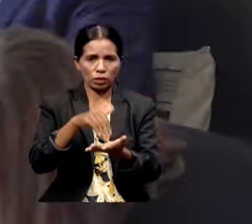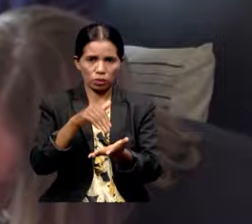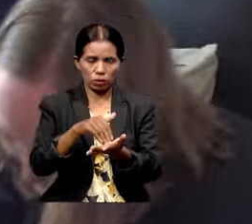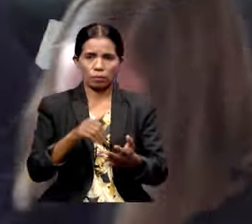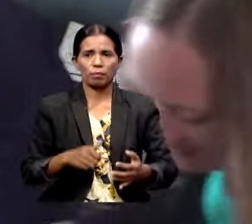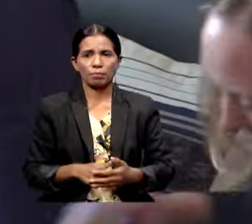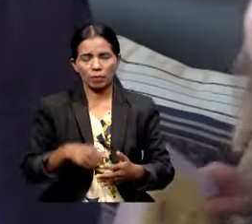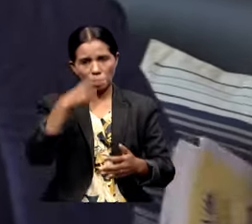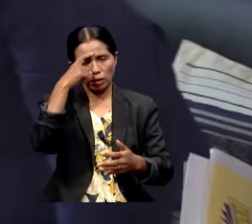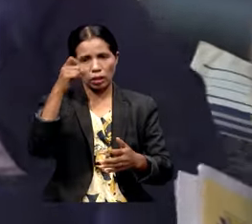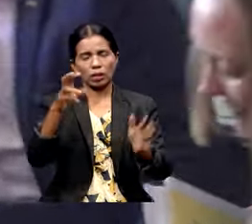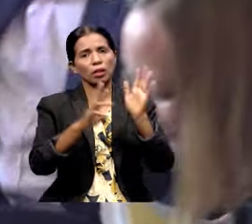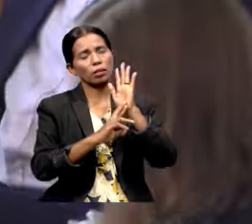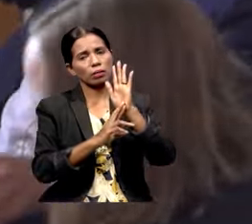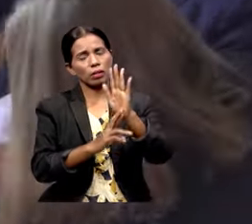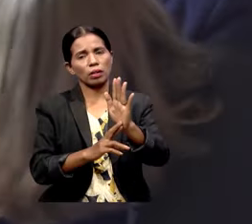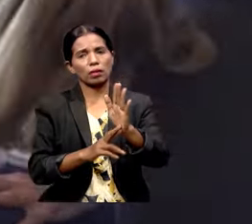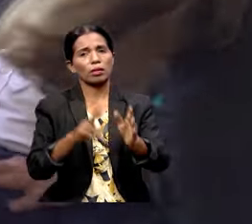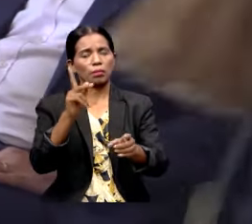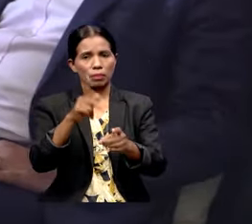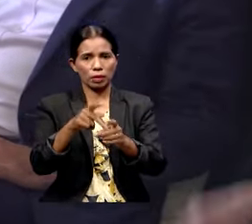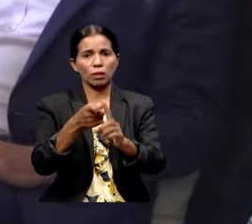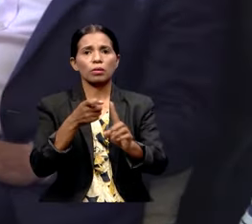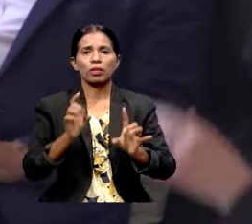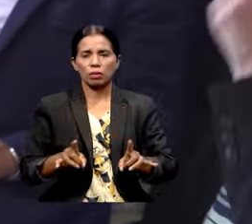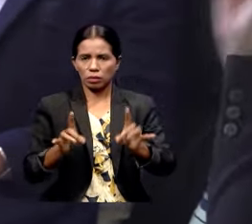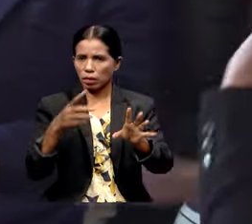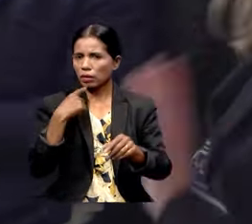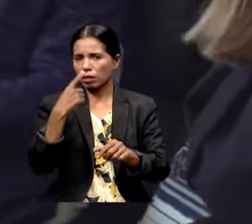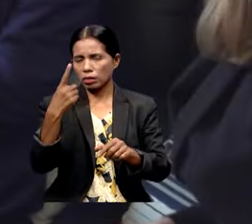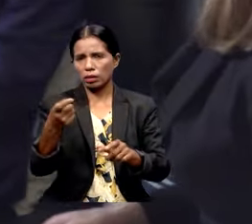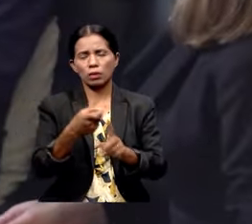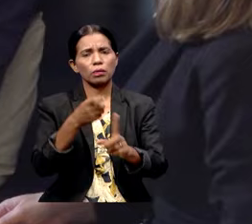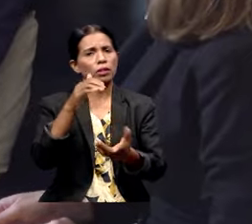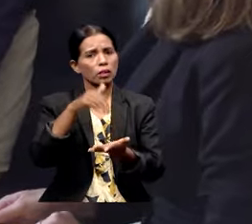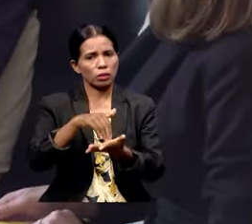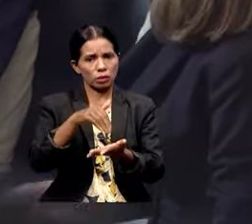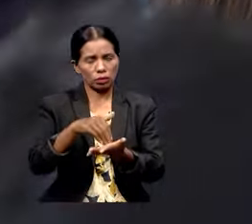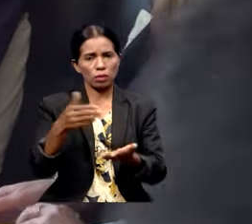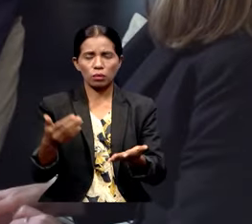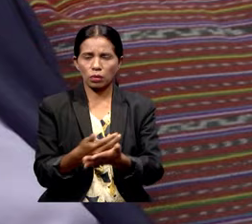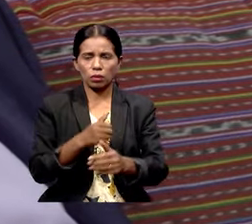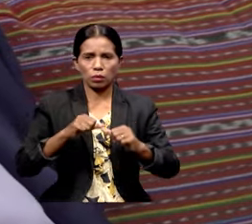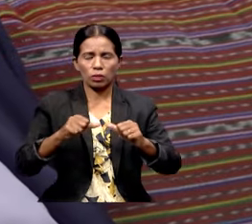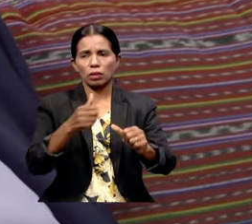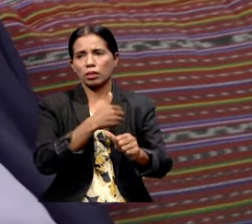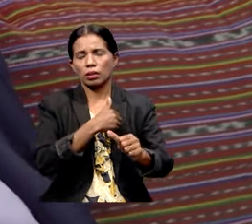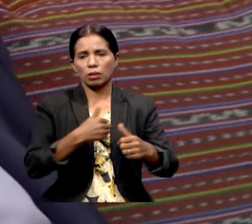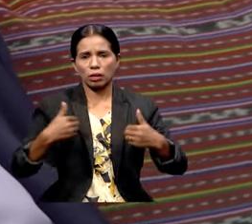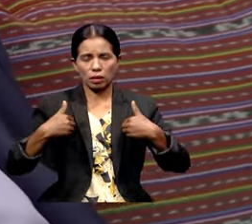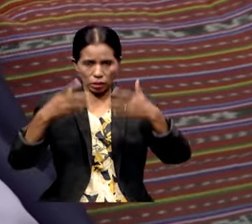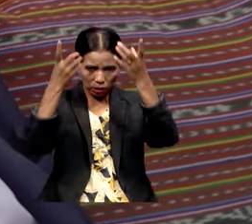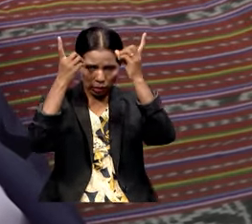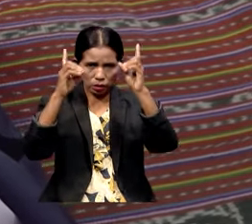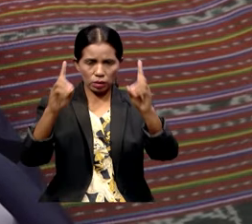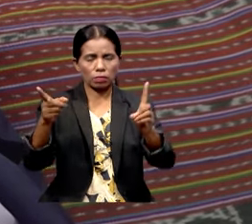viabilidade. Também, né, representante Greater Sunrise Husi Austrália, a tete, Husi estudo viabilidade fong, na verdade, se dá o que a decisão